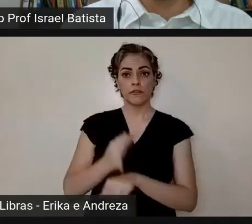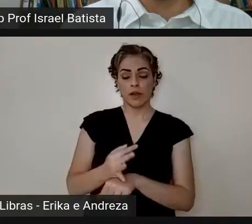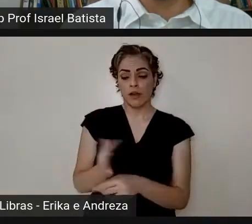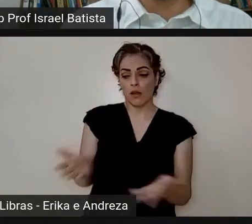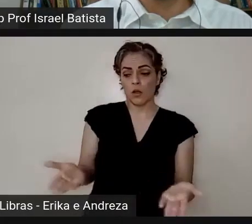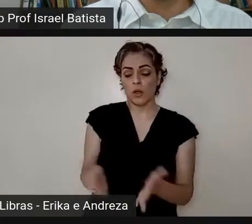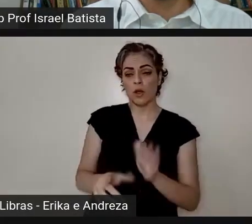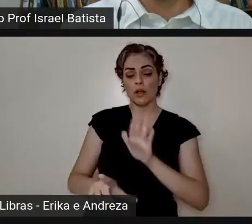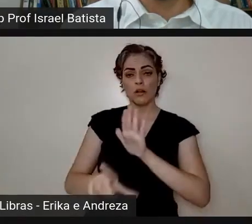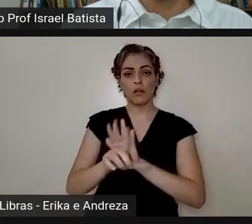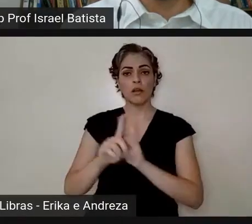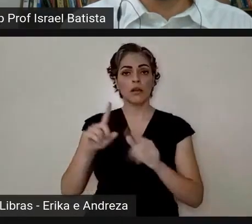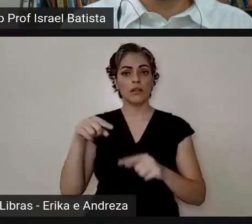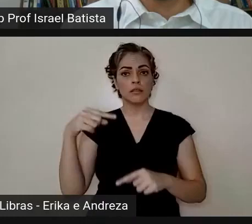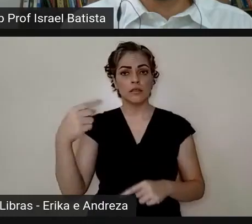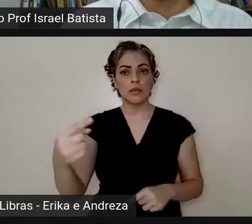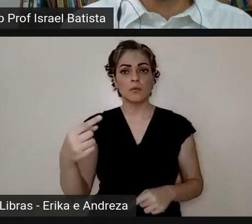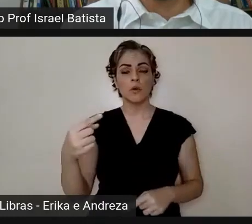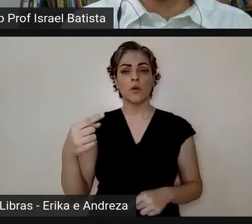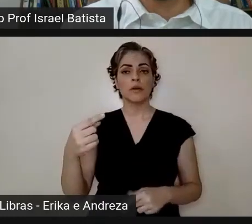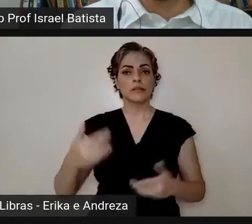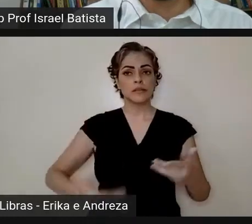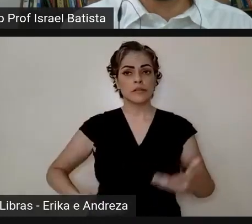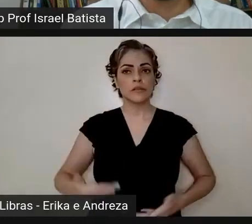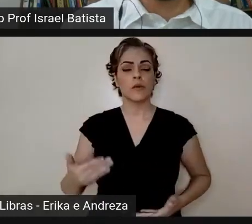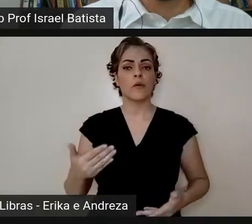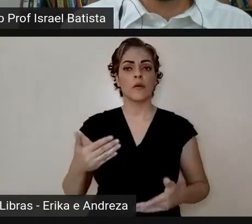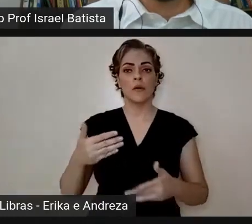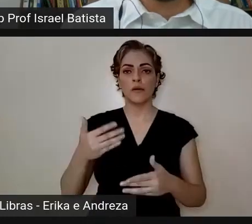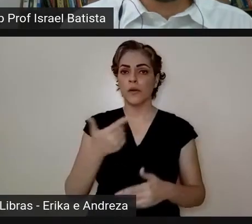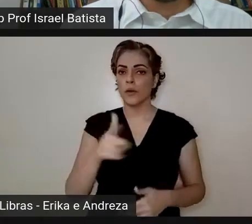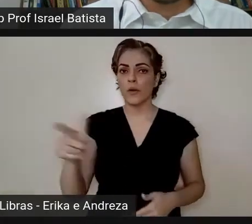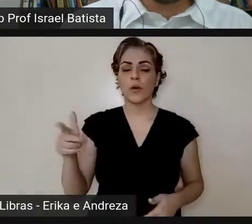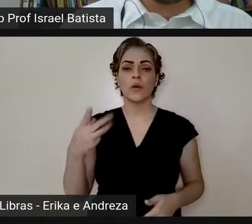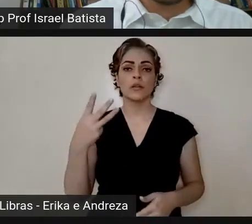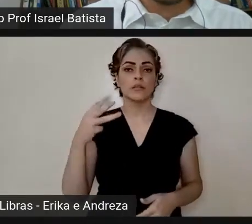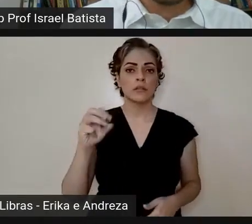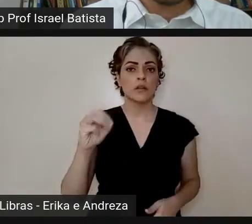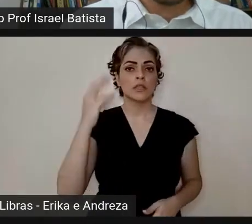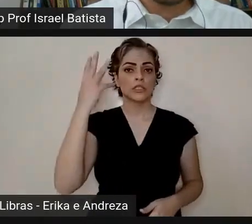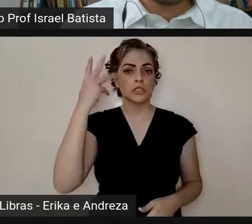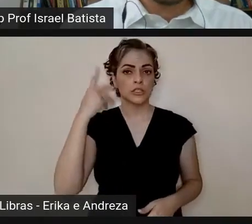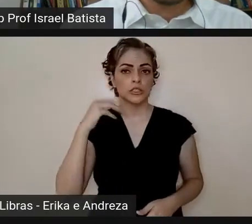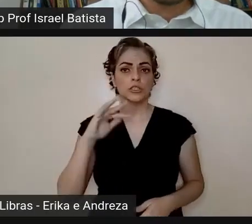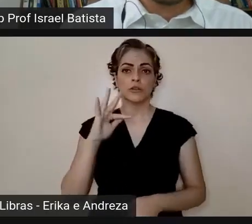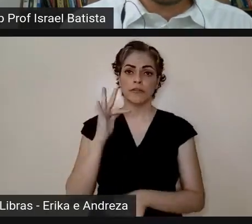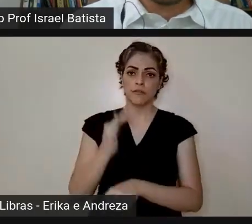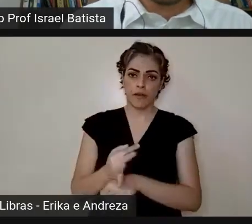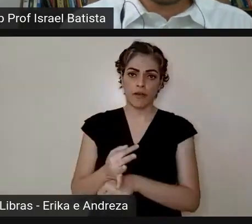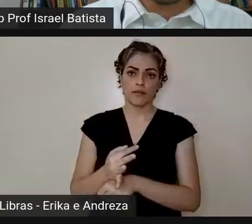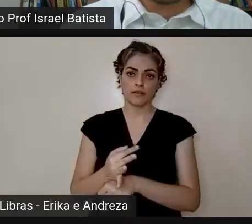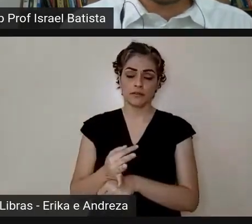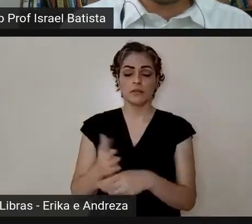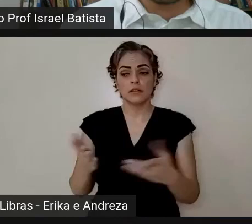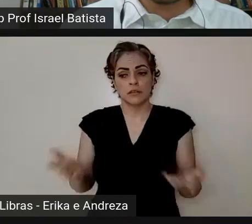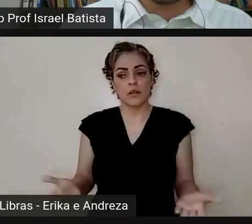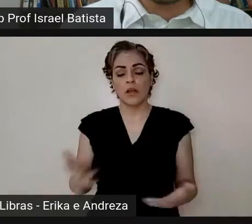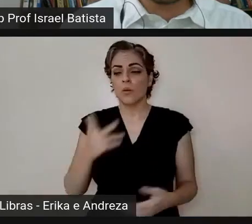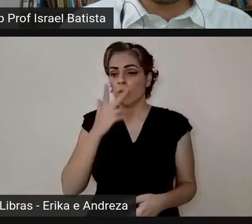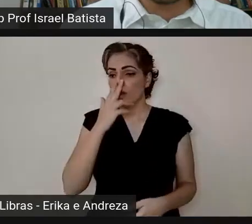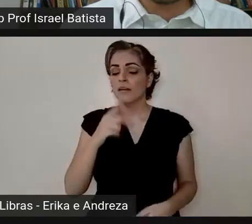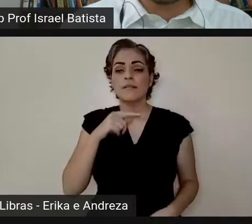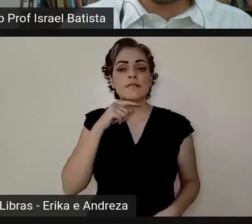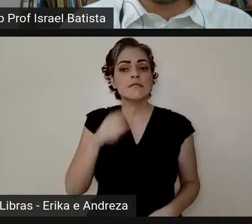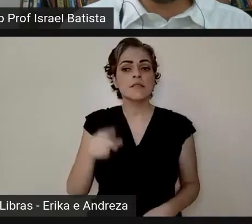férias, que é o que a lei atual diz, e nós teremos depois servidores, professores universitários, que vão ter 30 dias de férias após a aprovação dessa